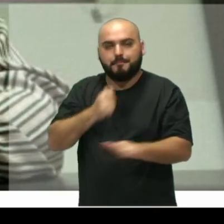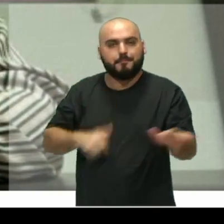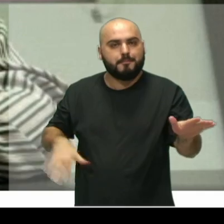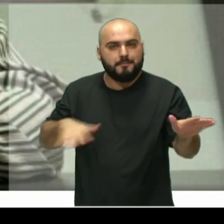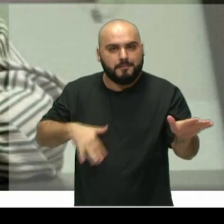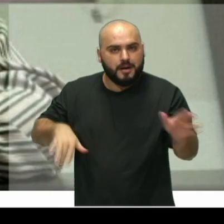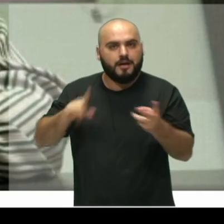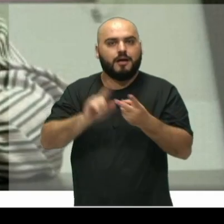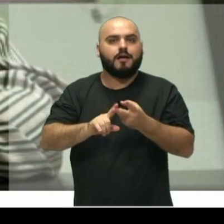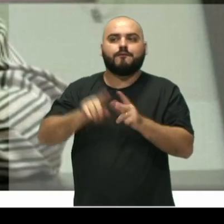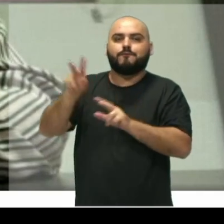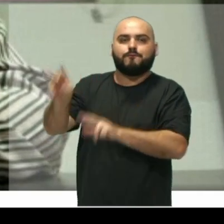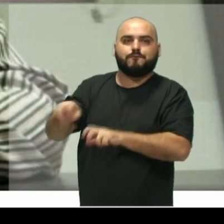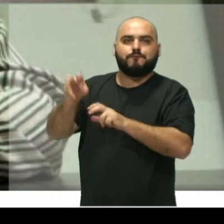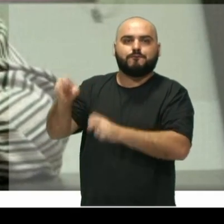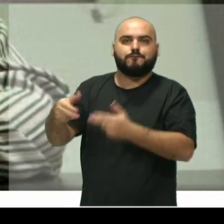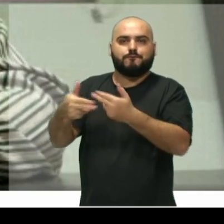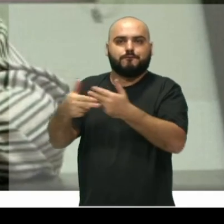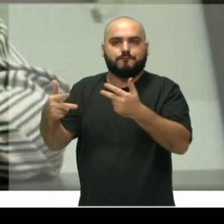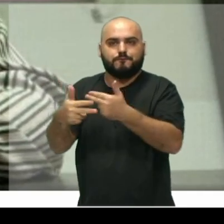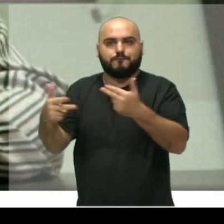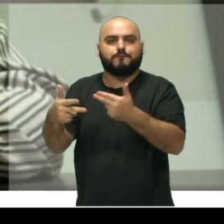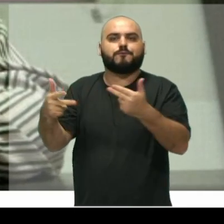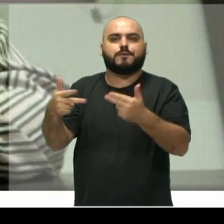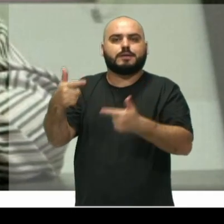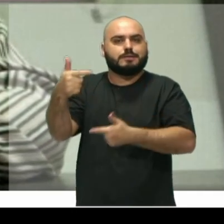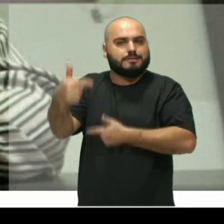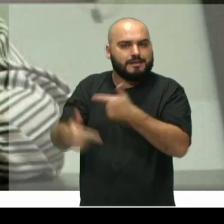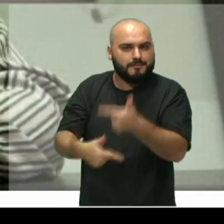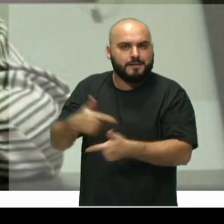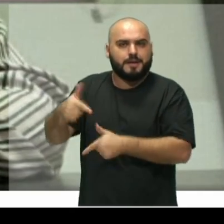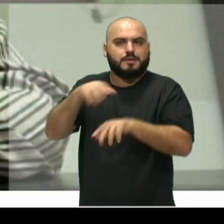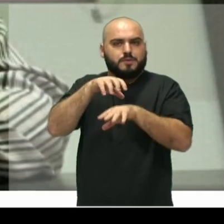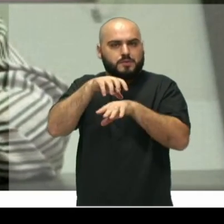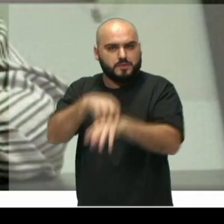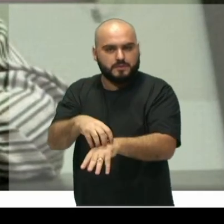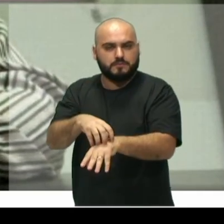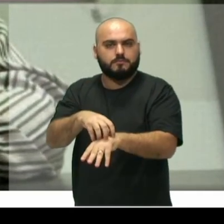interior, uma série de ferramentas turísticas, a gente não garanta